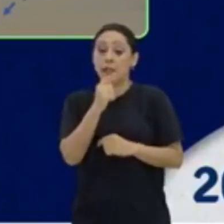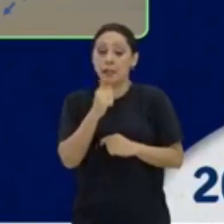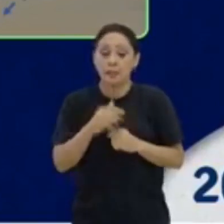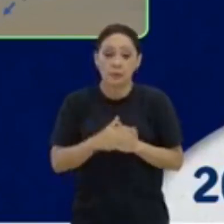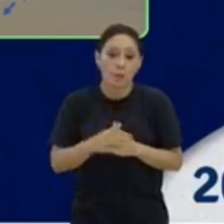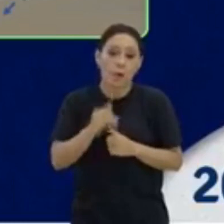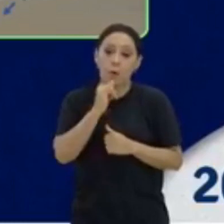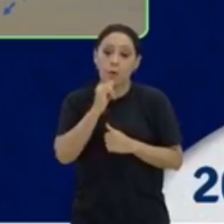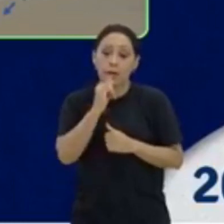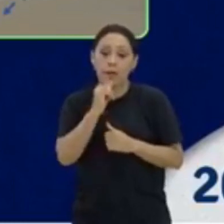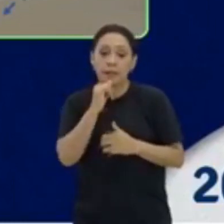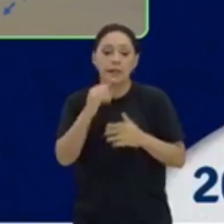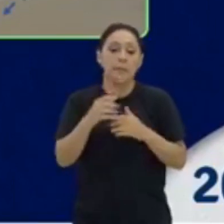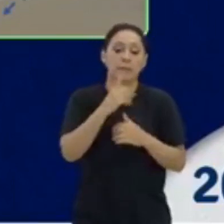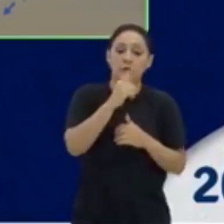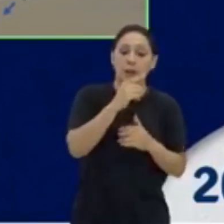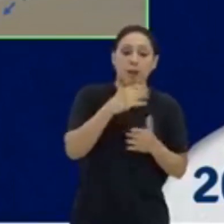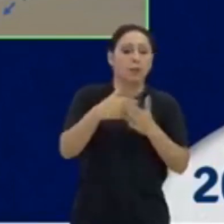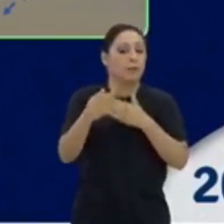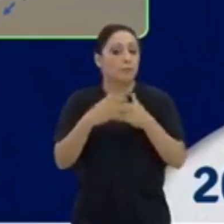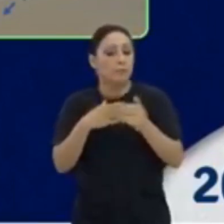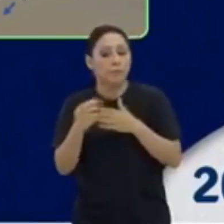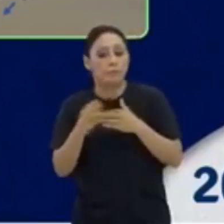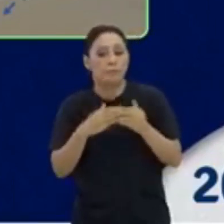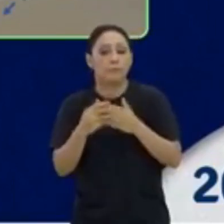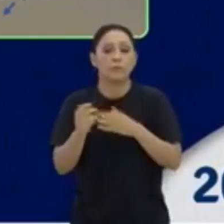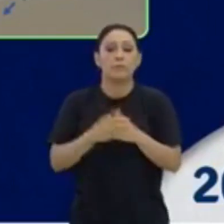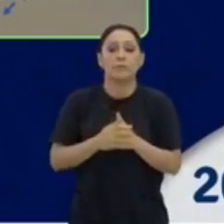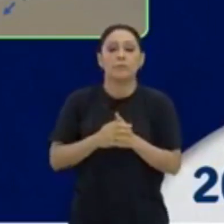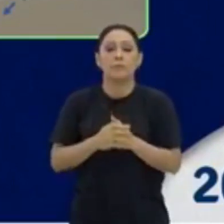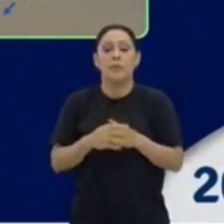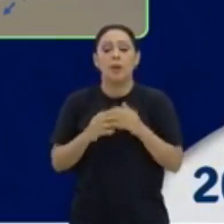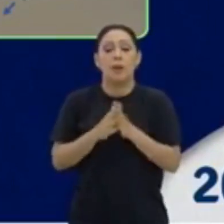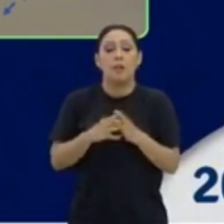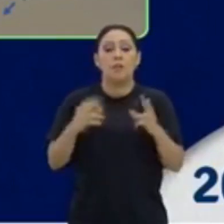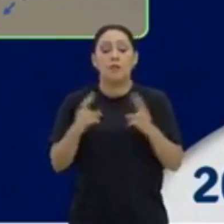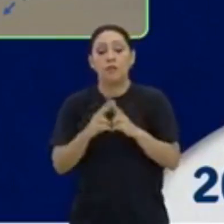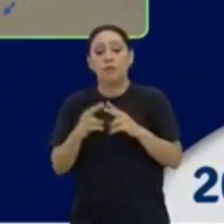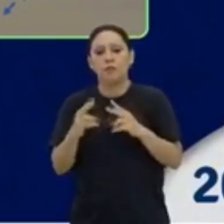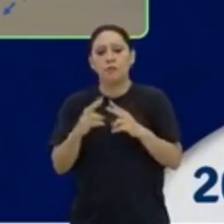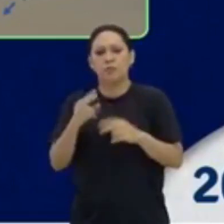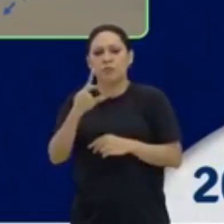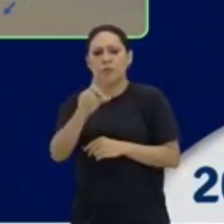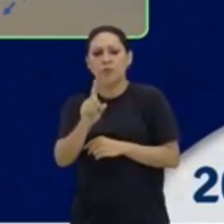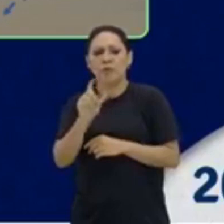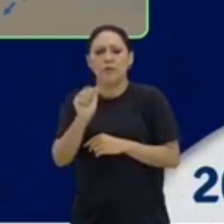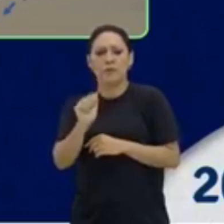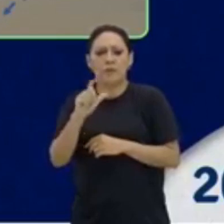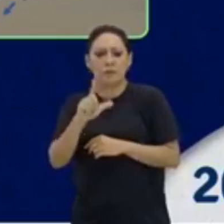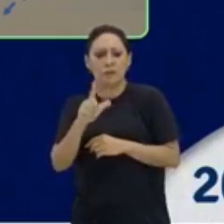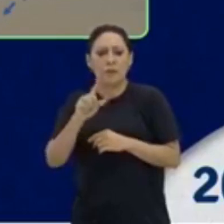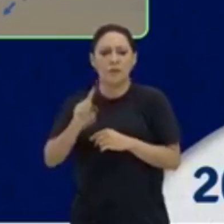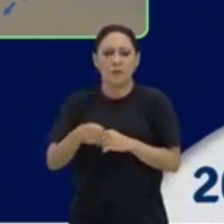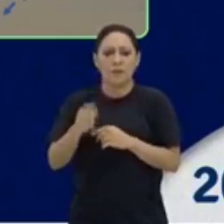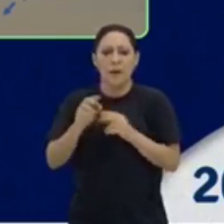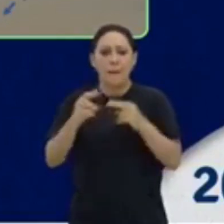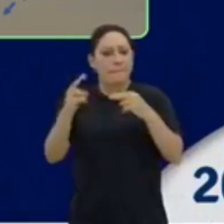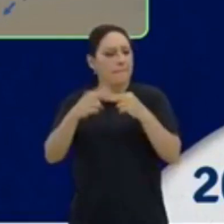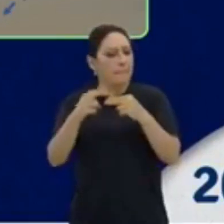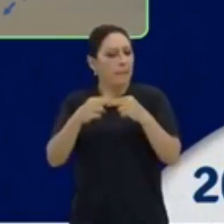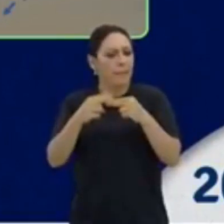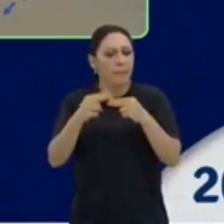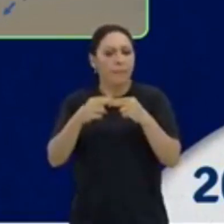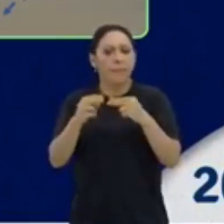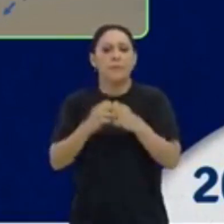litro de água, seja lá o que for. Valores maiores, decalitro, hectolitro, quilolitro. Fernando, é meio esquisito, não é? Mais usual seria o litro